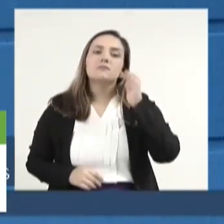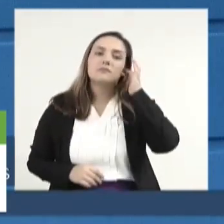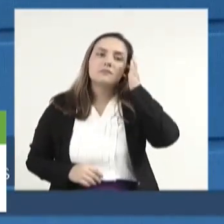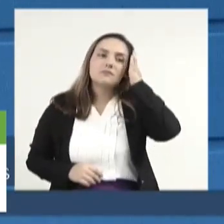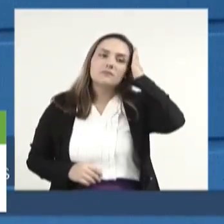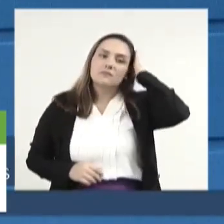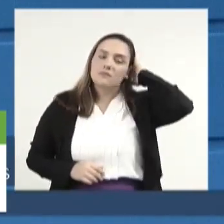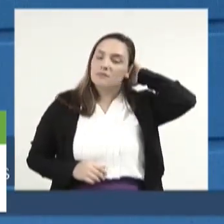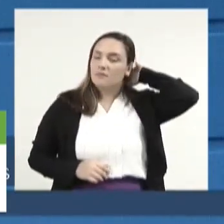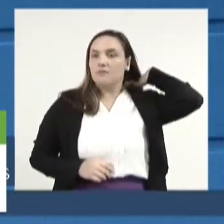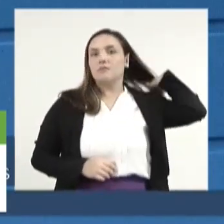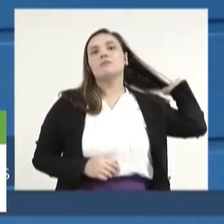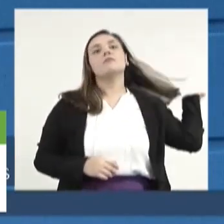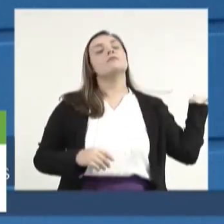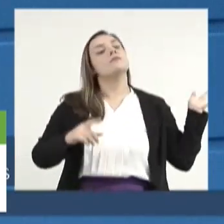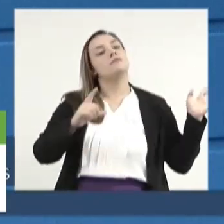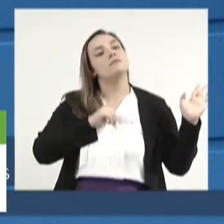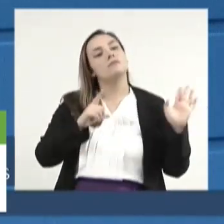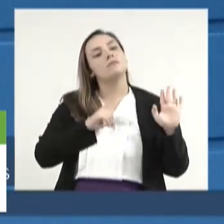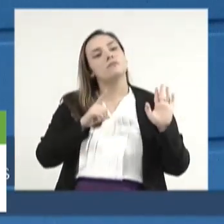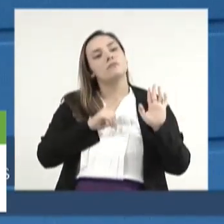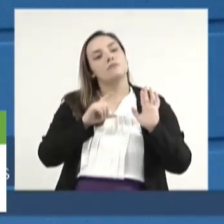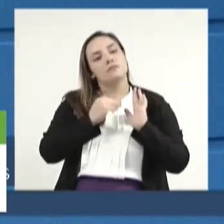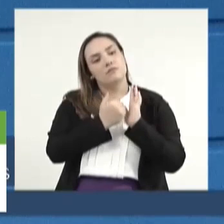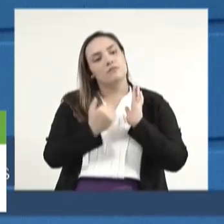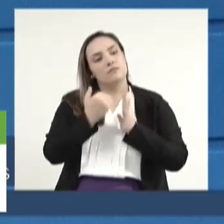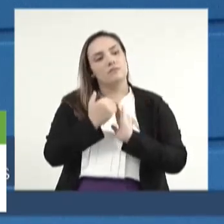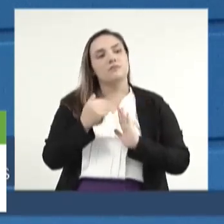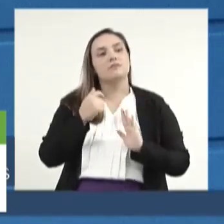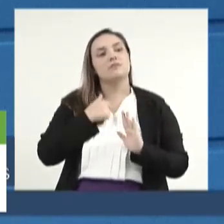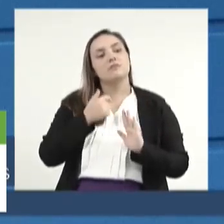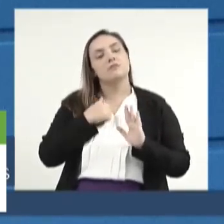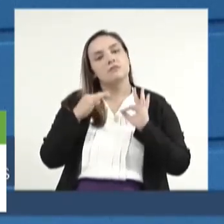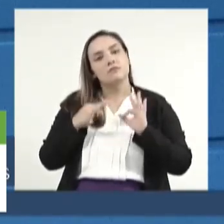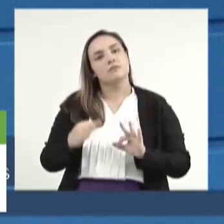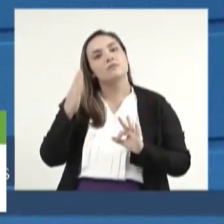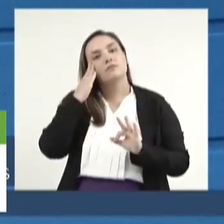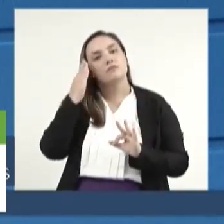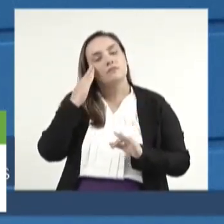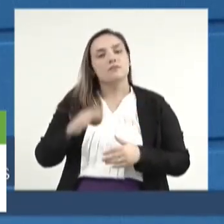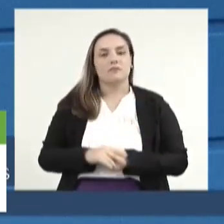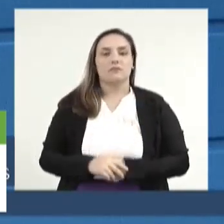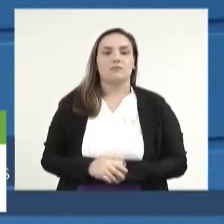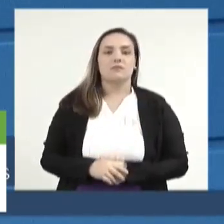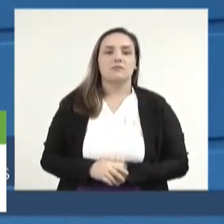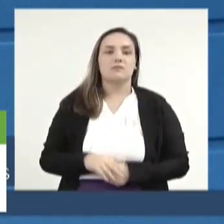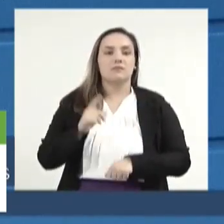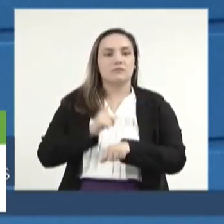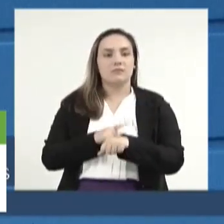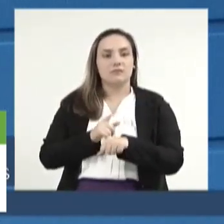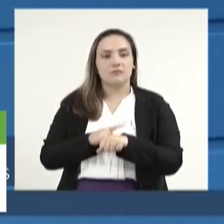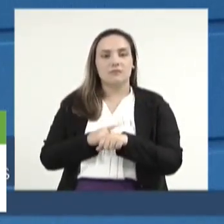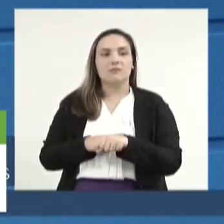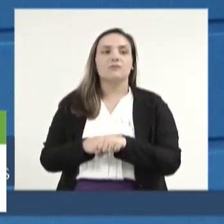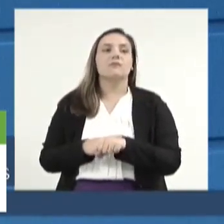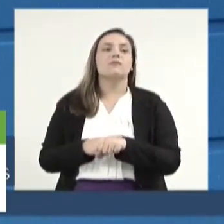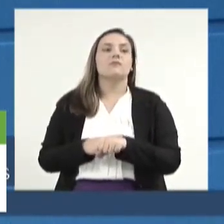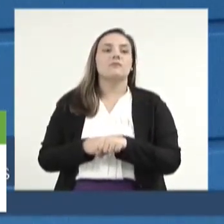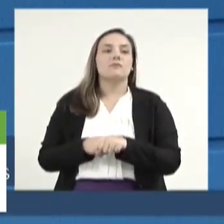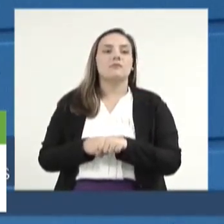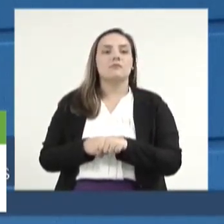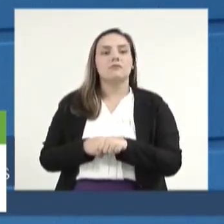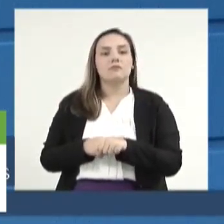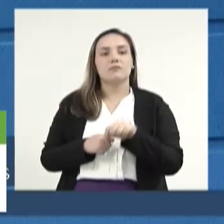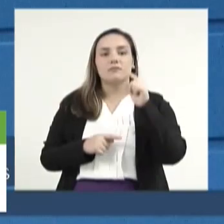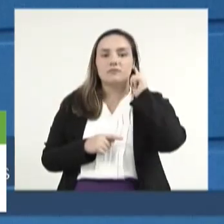para um bom reajuste para esse setor de graduação. Eu tenho certeza que durante o período do mandato nós vamos conseguir avançar nisso.